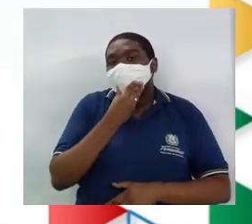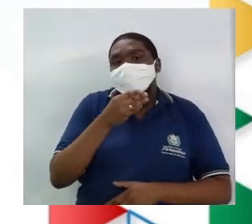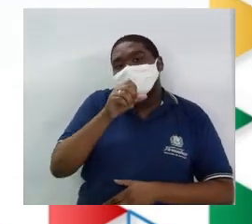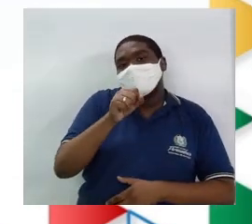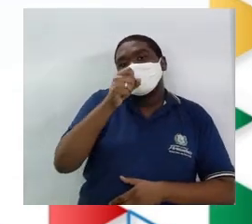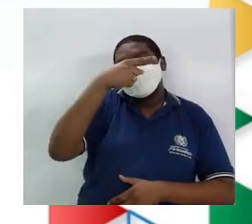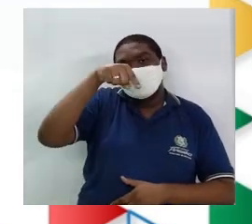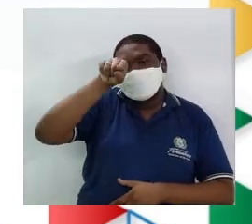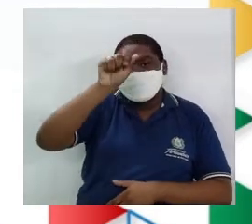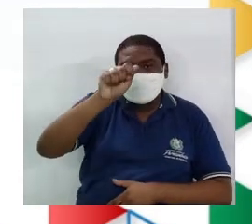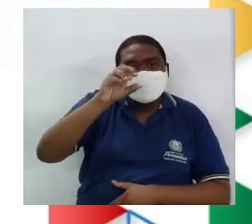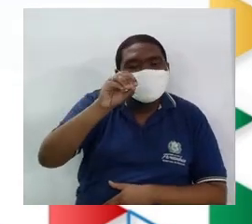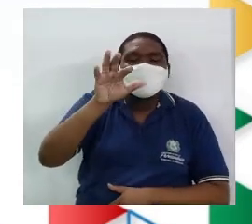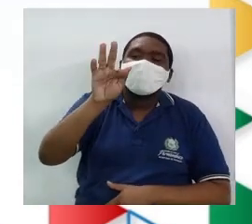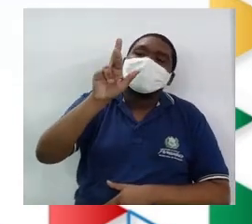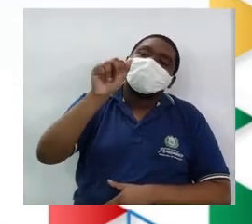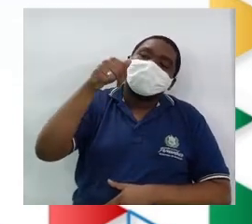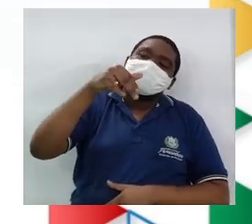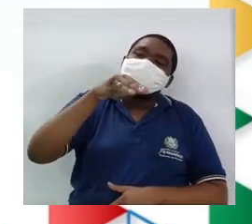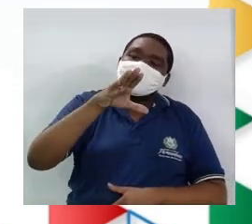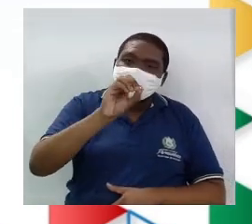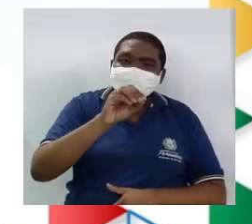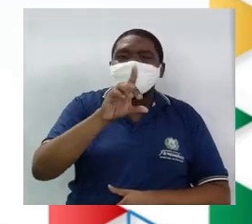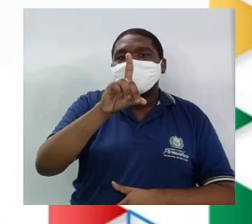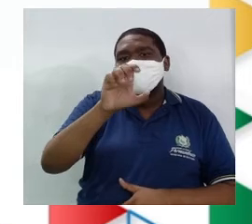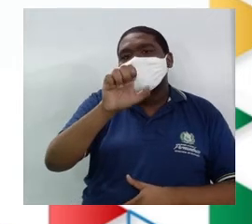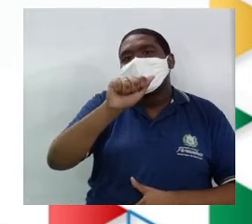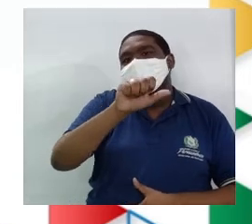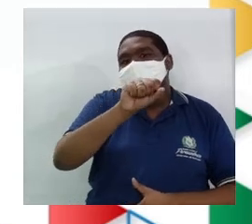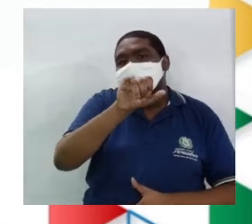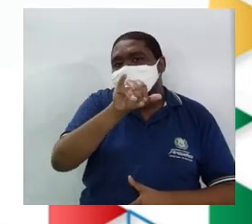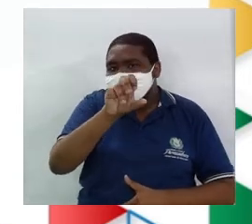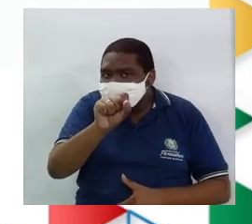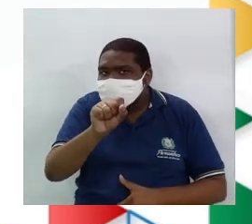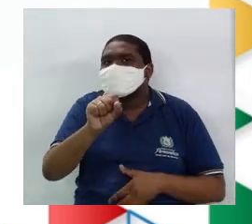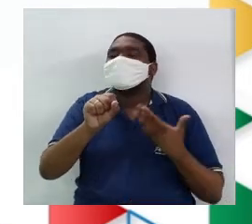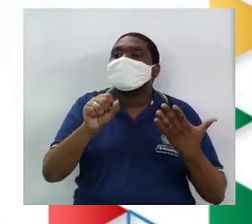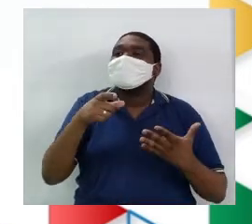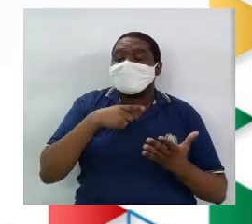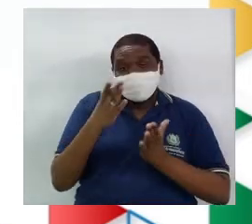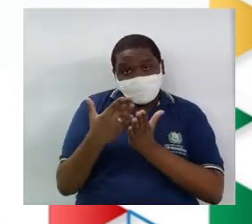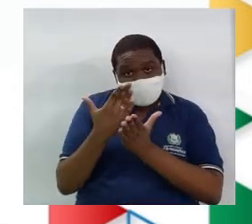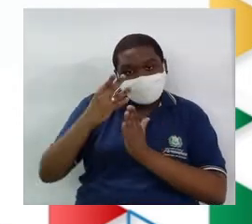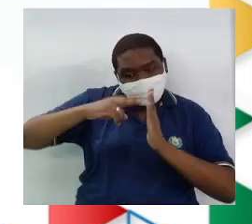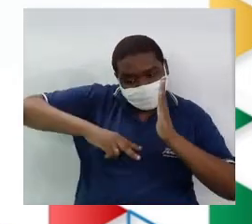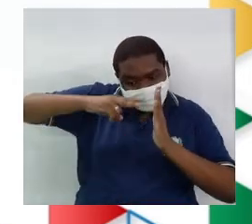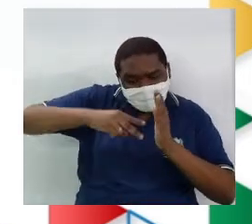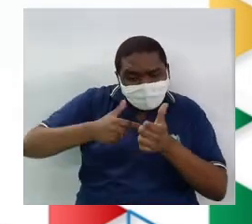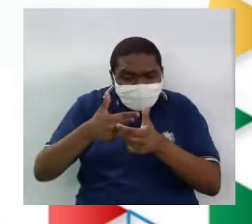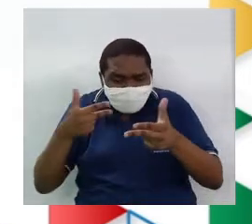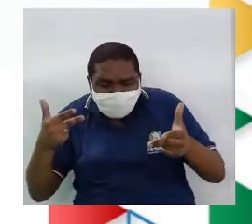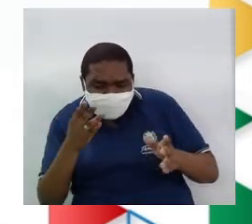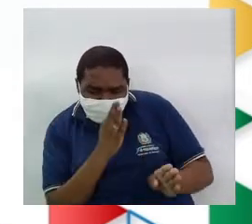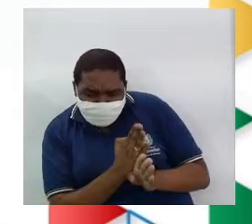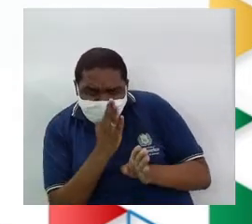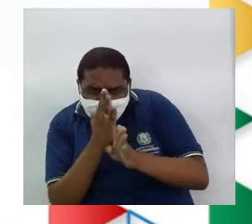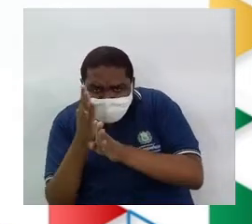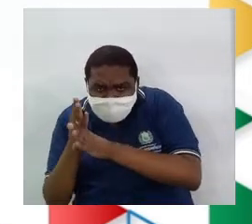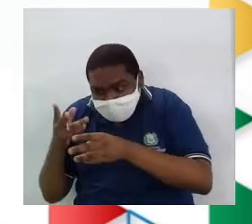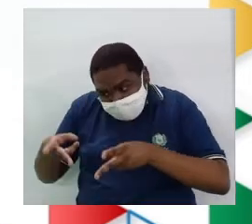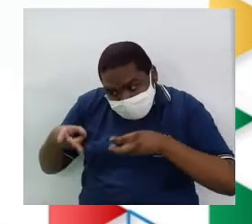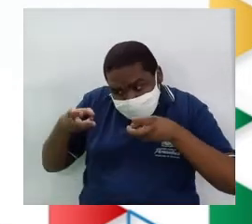livro, certo? Ele Fioretti, que tinha em seu acervo e foi percebendo as coisas que